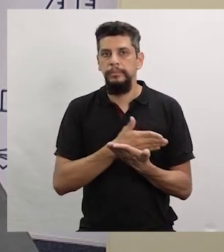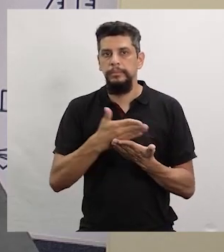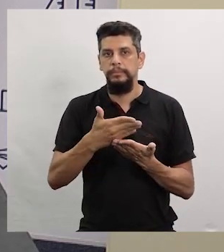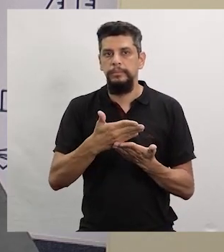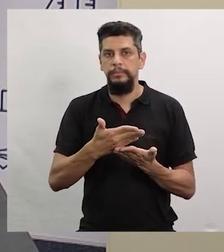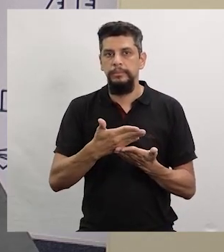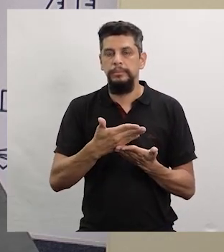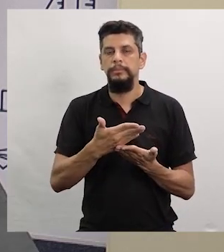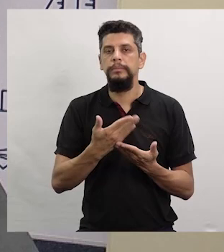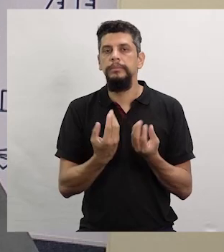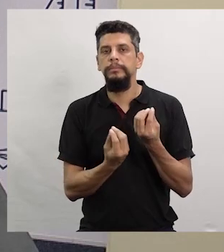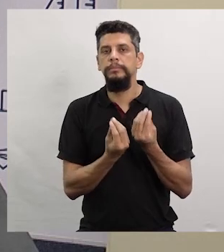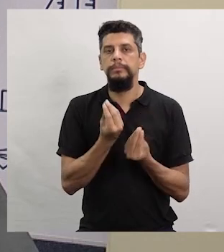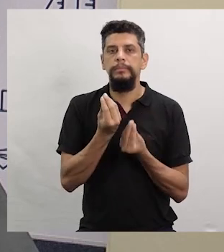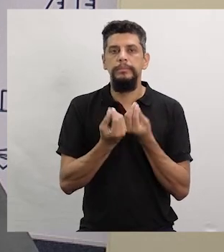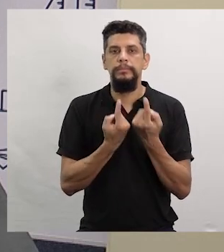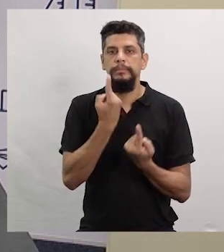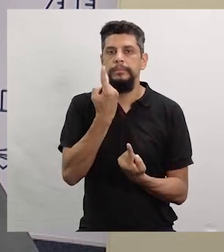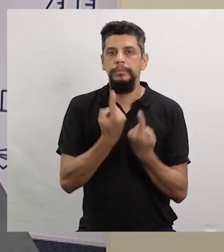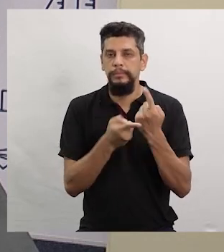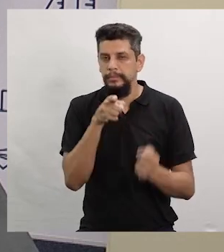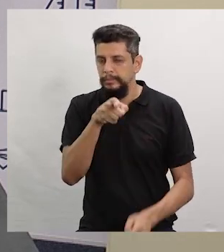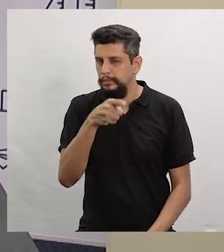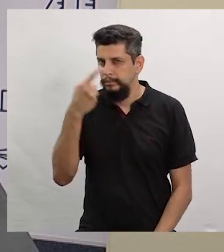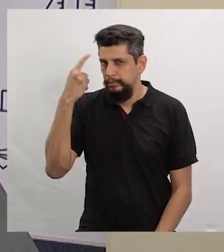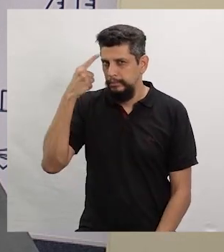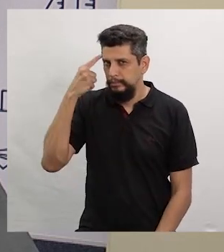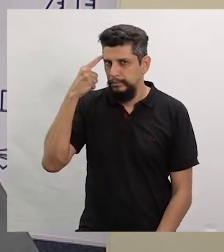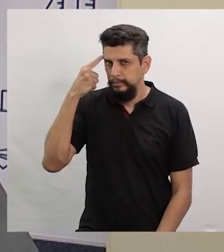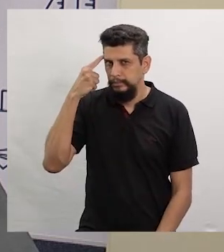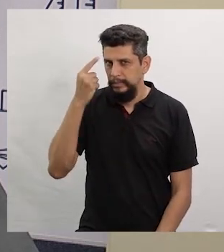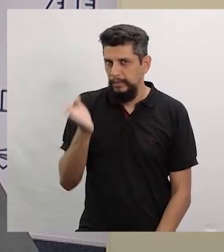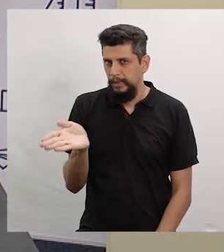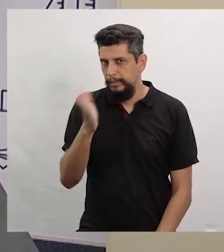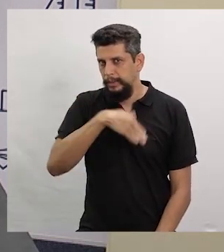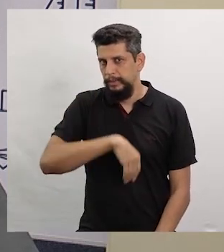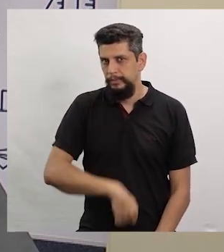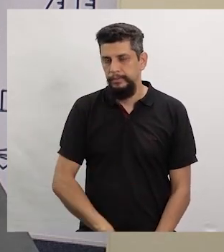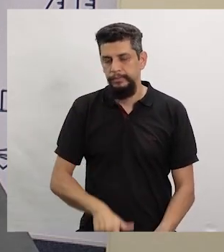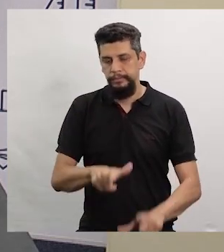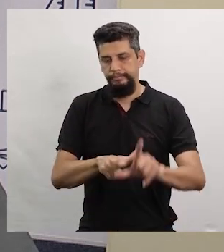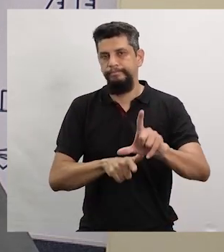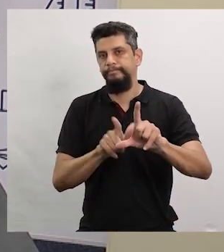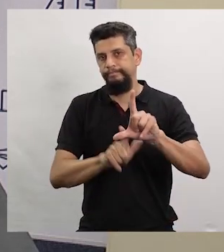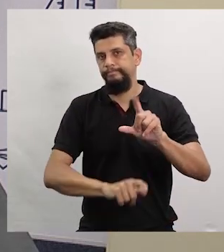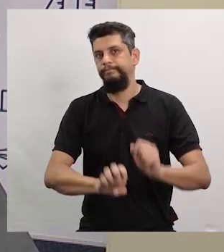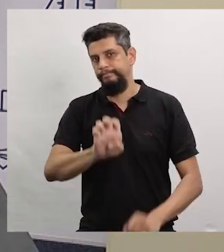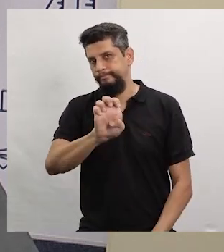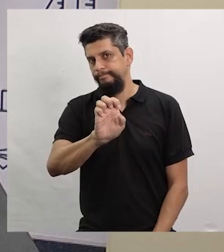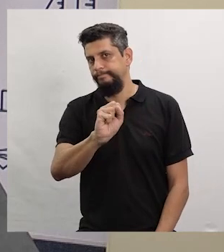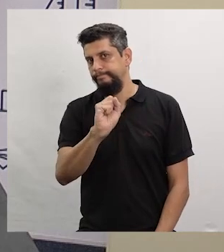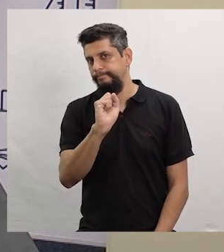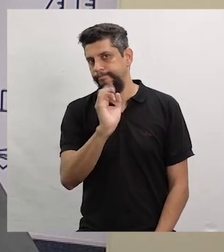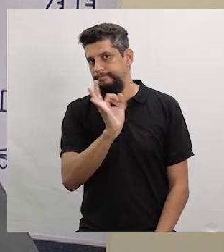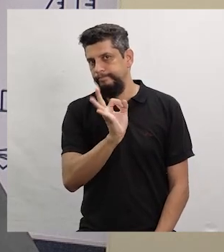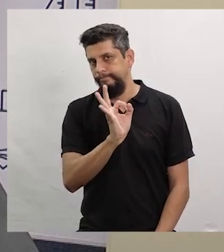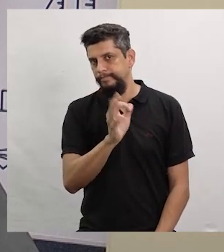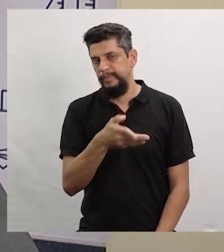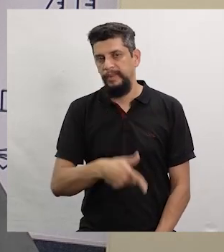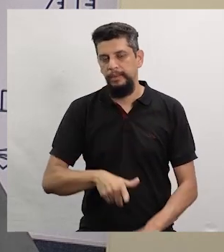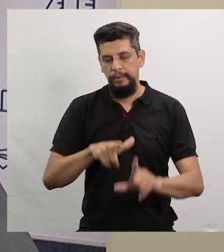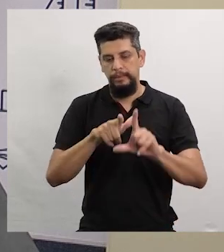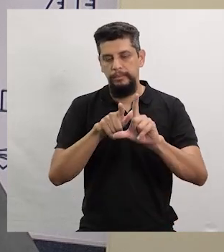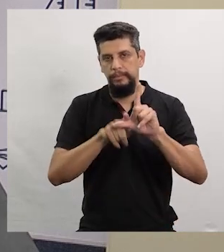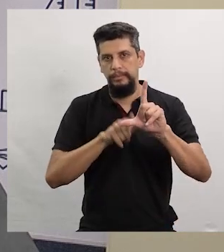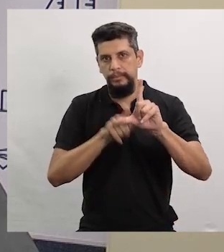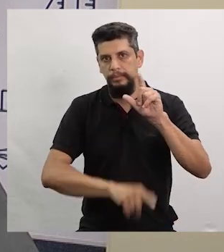trabalhar agora pensaram aí então vamos lá letra e né